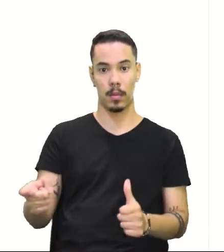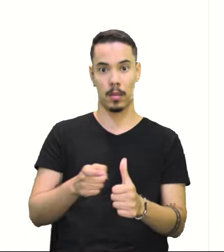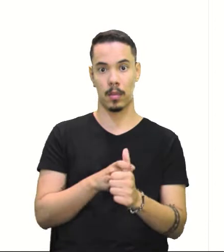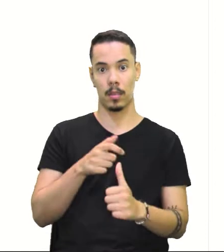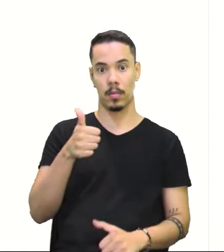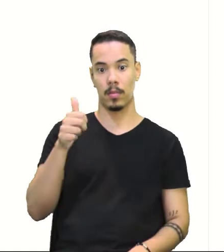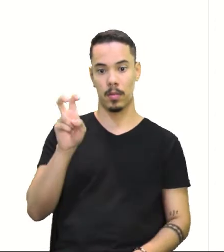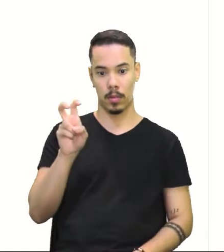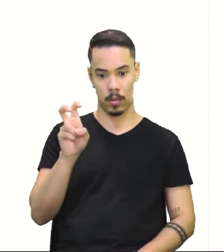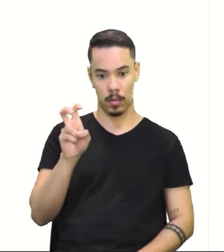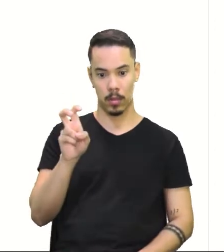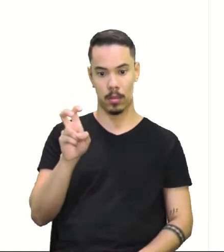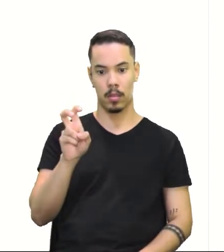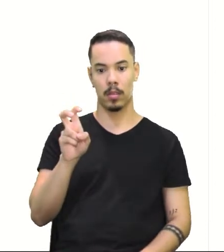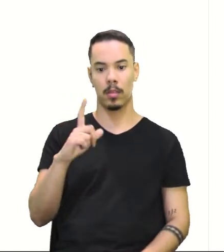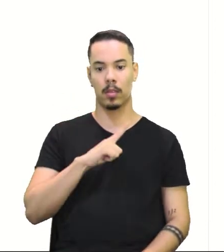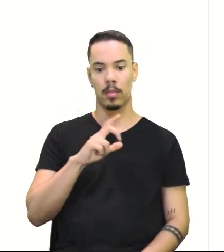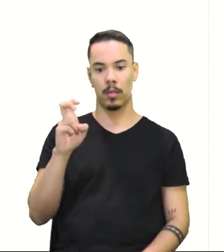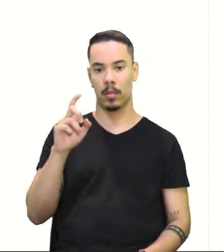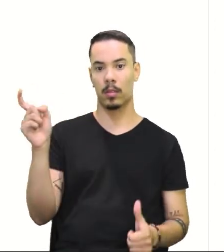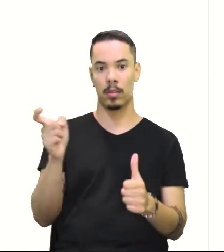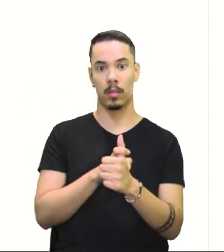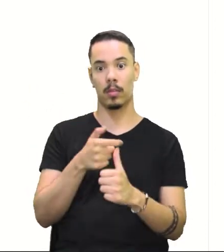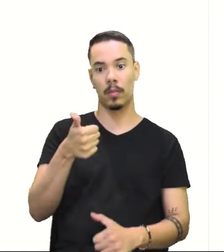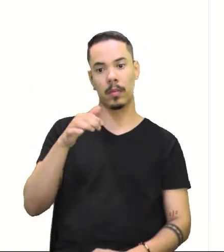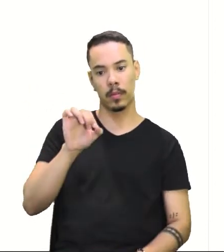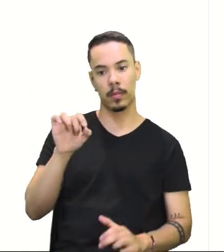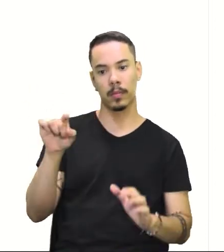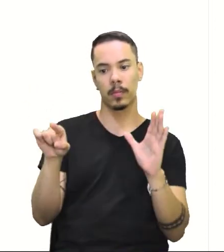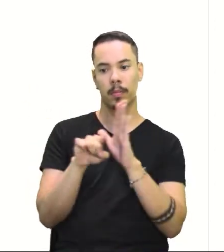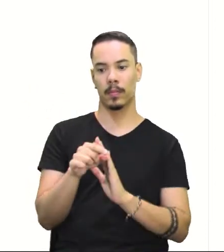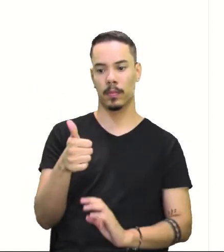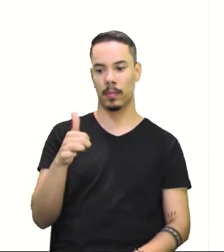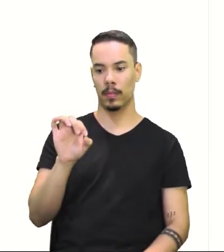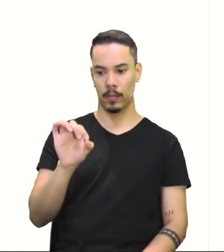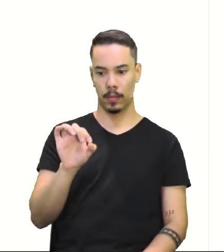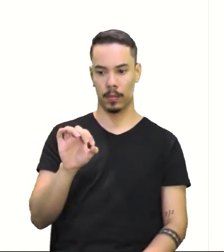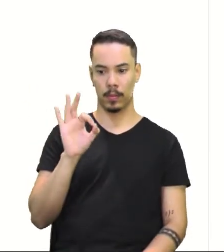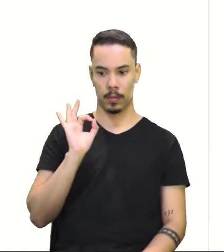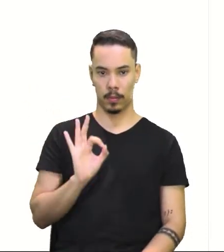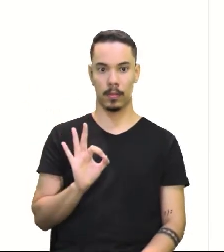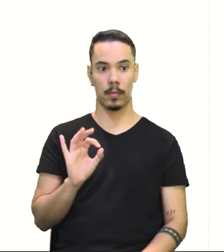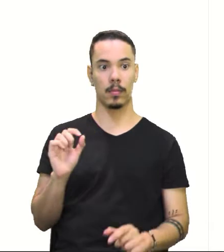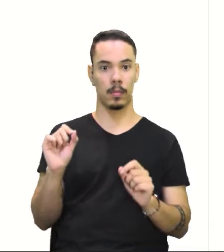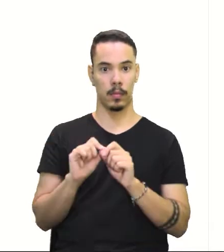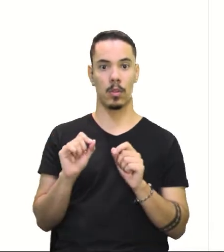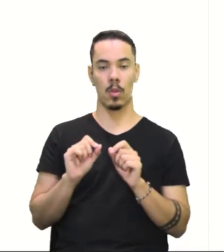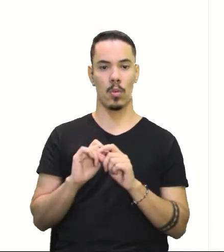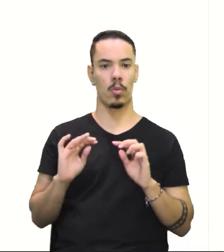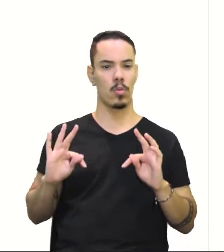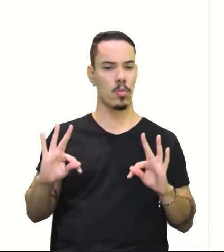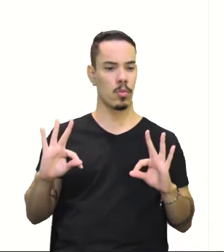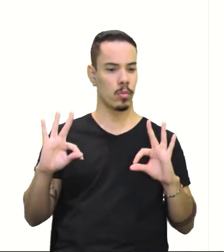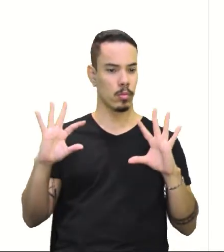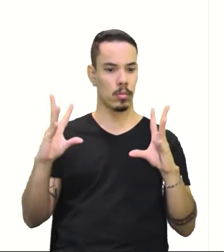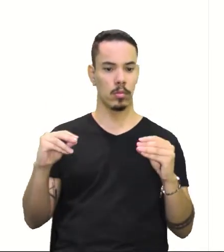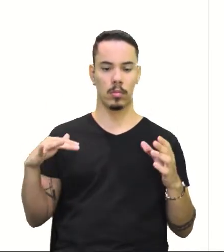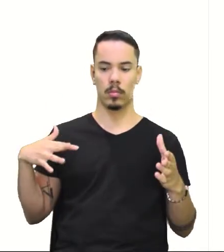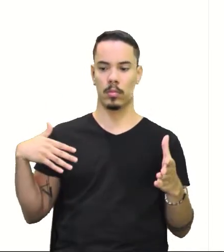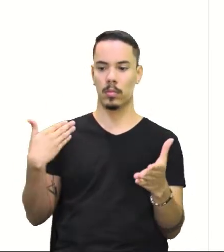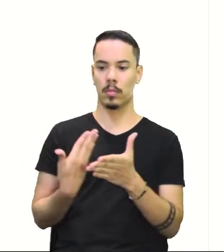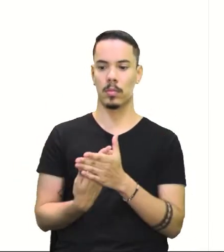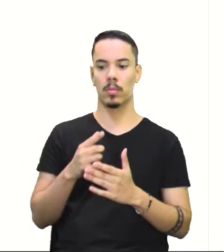5, Vai ficar devo devendo 10. 10. Então, menos 10. Beleza? Fizemos todo esse procedimento. Agora, o que nos